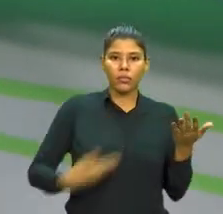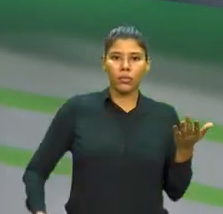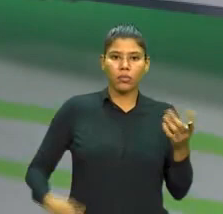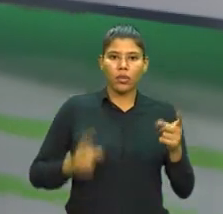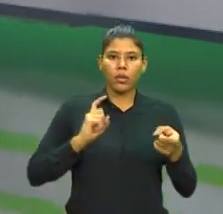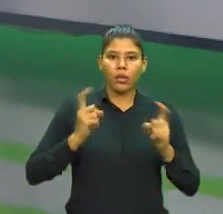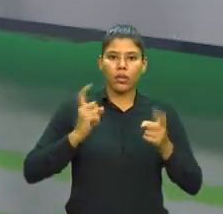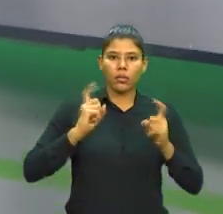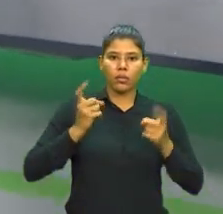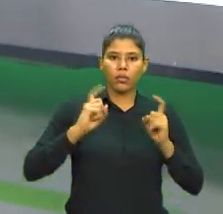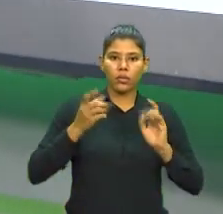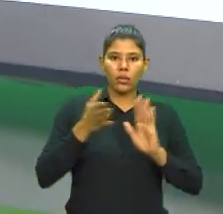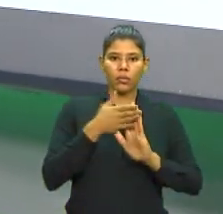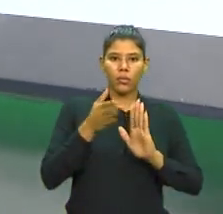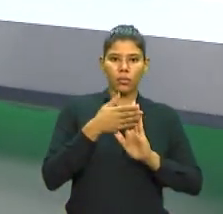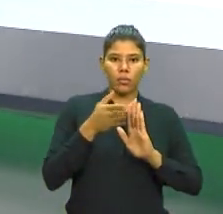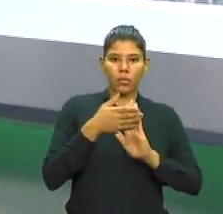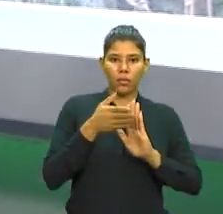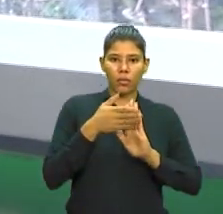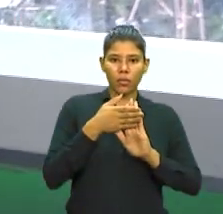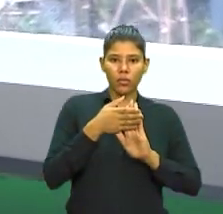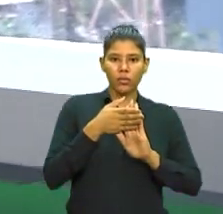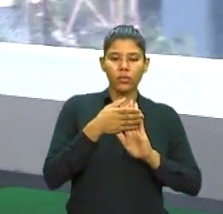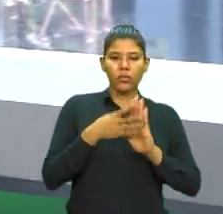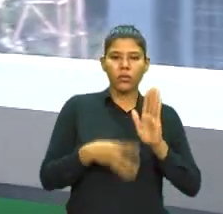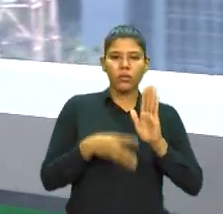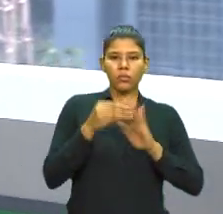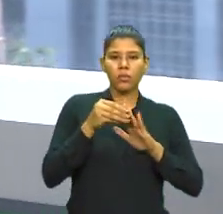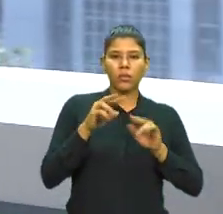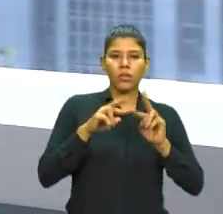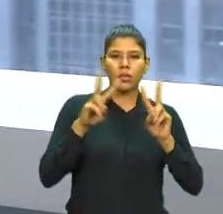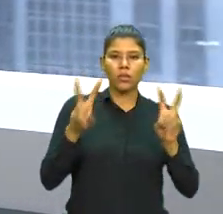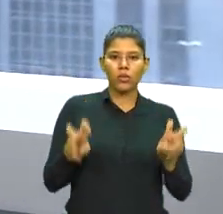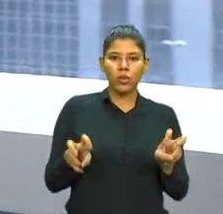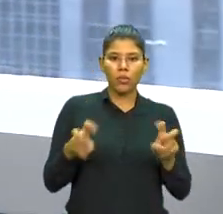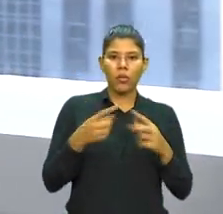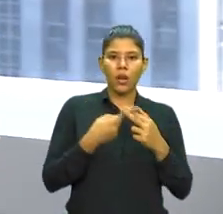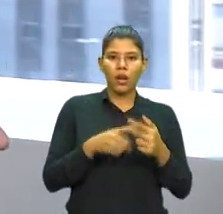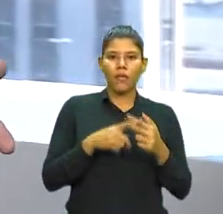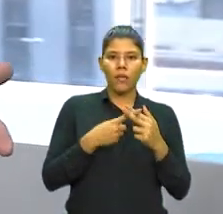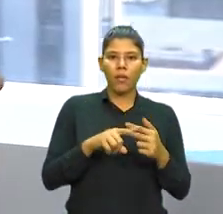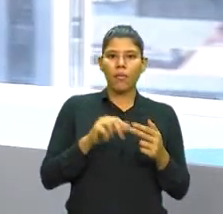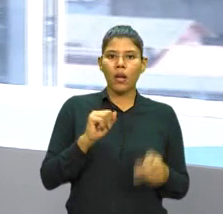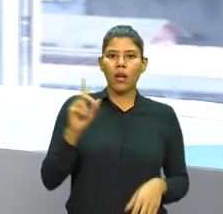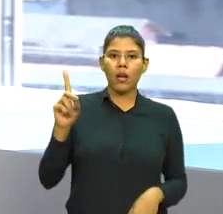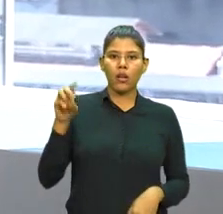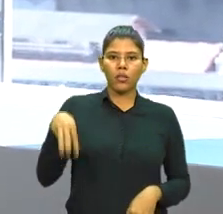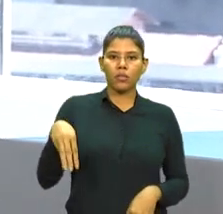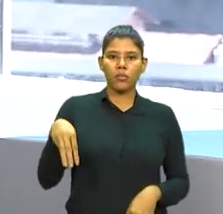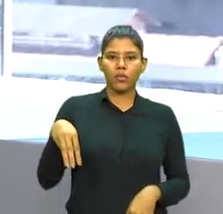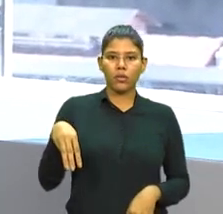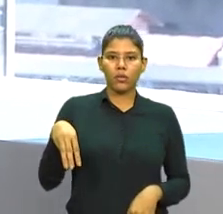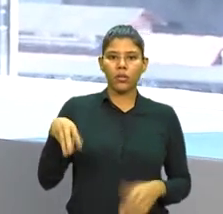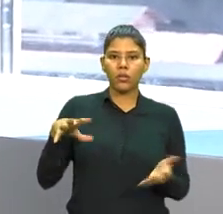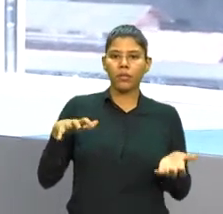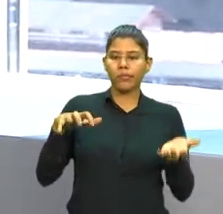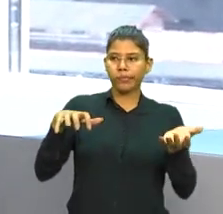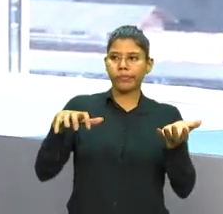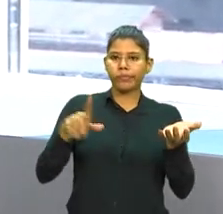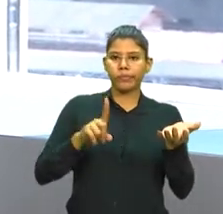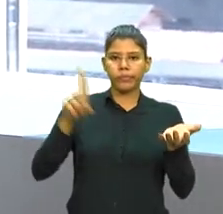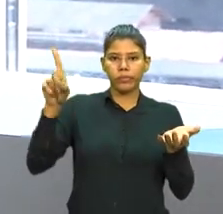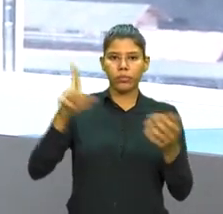proposta de emenda constitucional que trata da reforma administrativa em tramitação no Congresso Nacional o